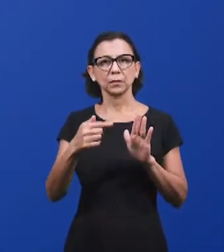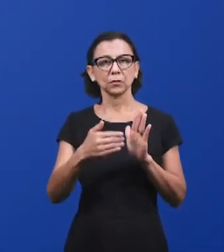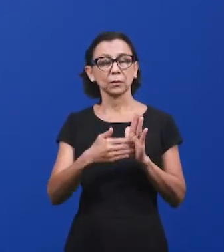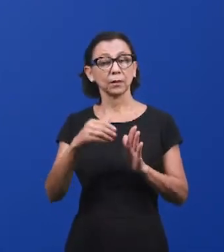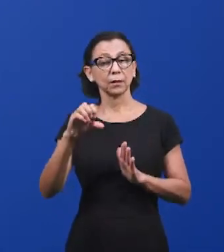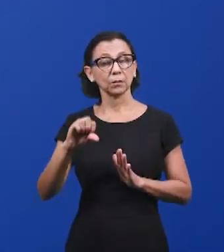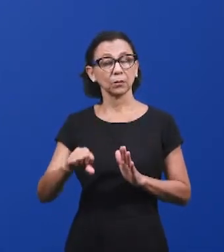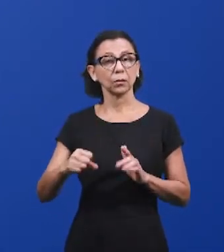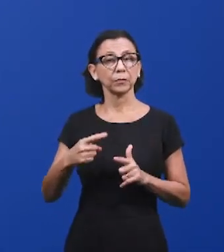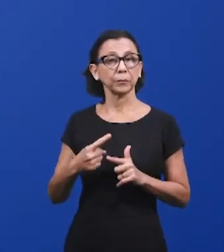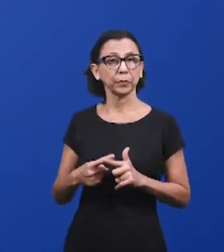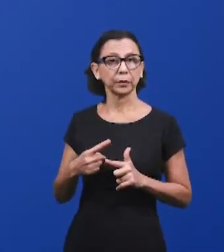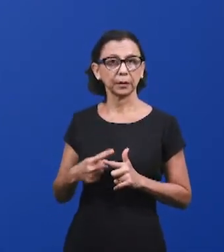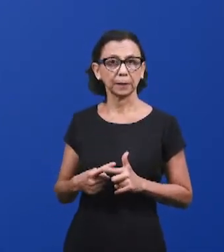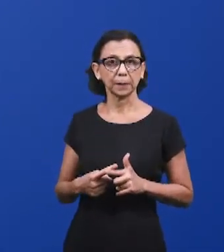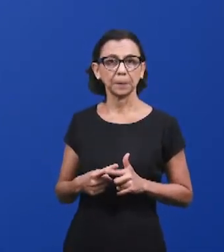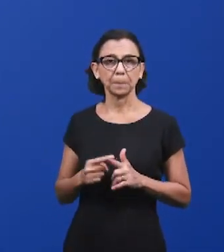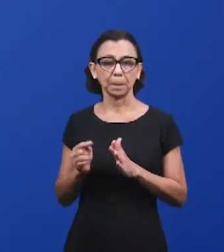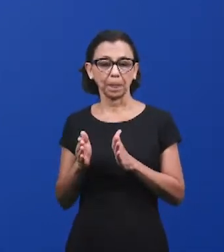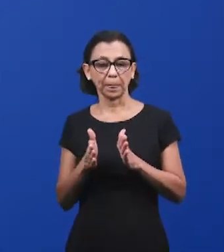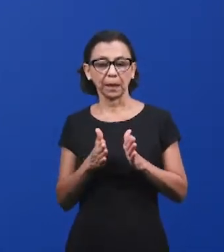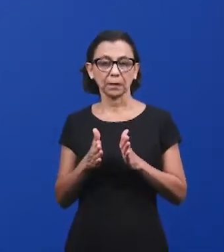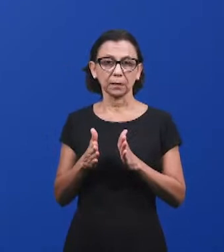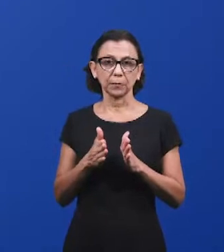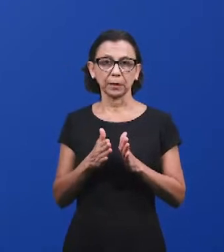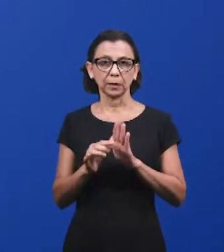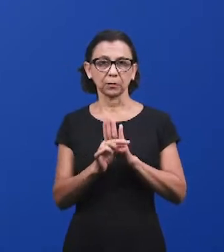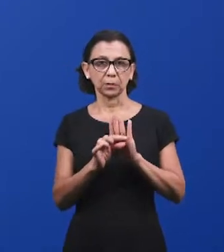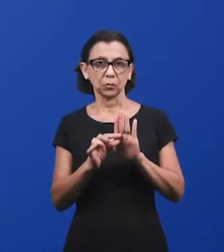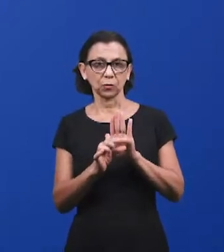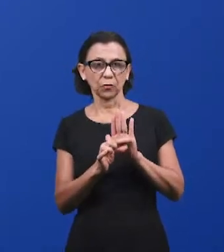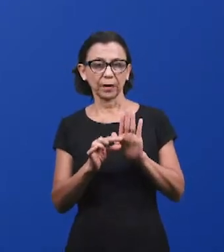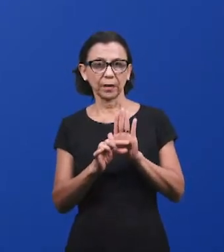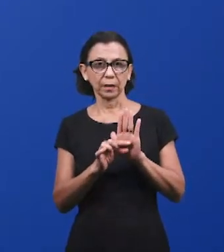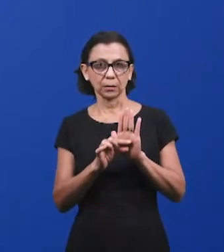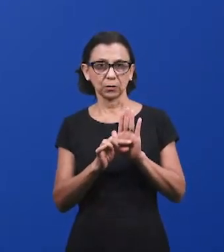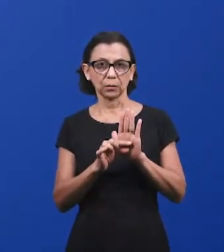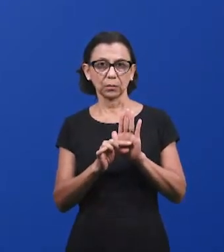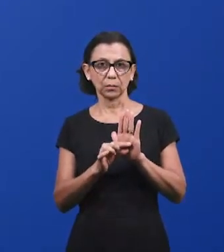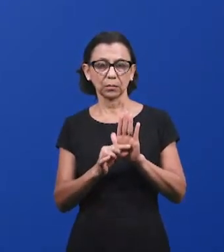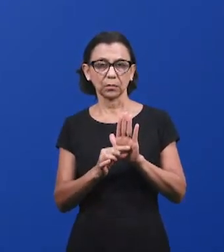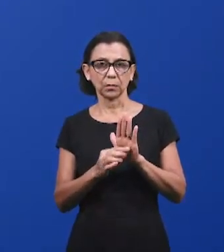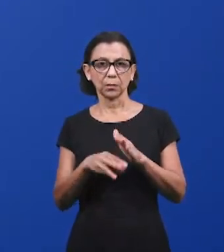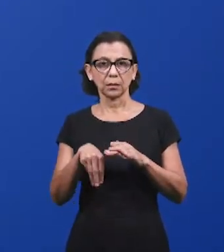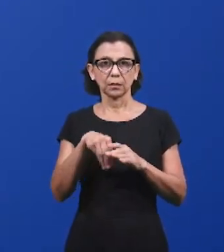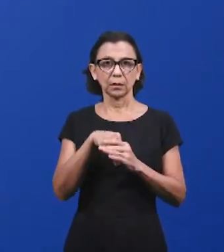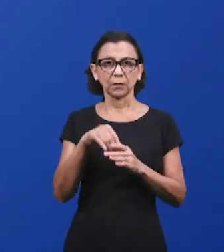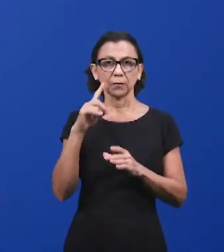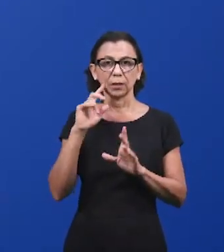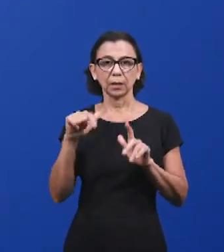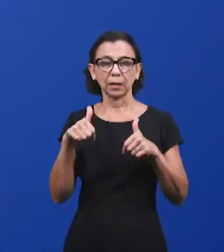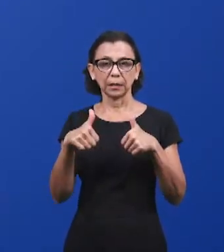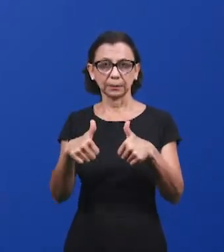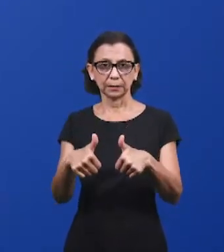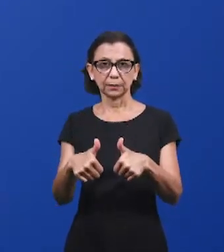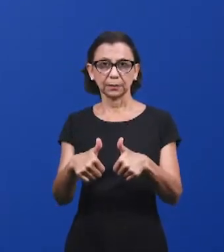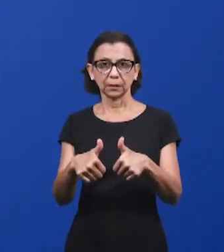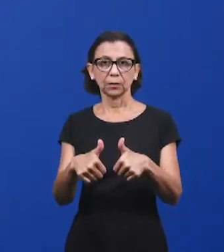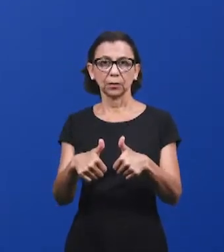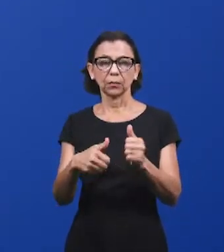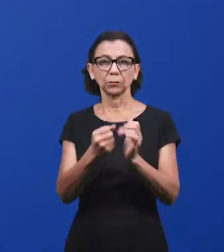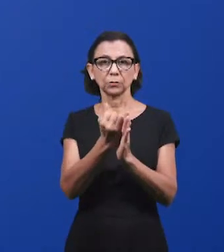Porque nesse intervalo de versos nós podemos ver sobre a ação do sangue, sobre o valor